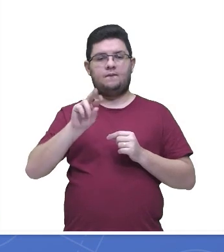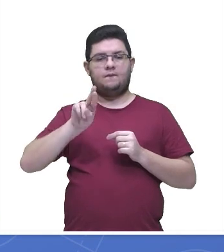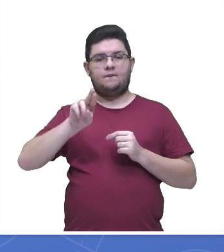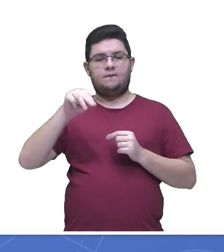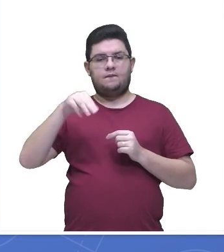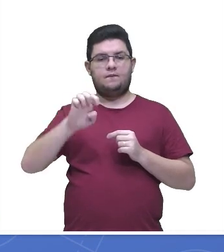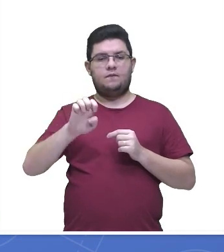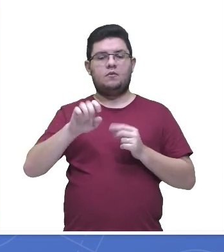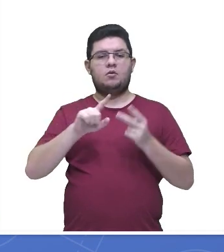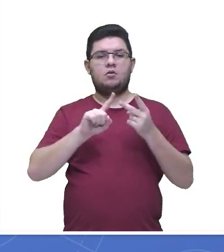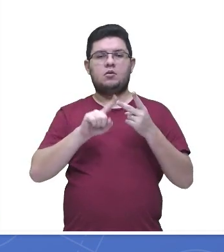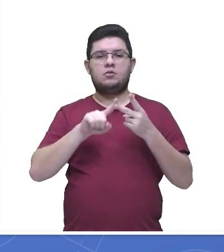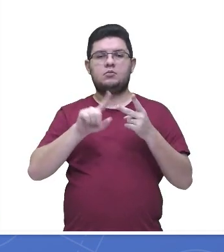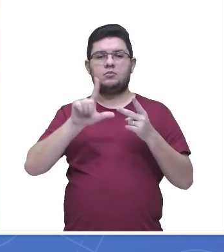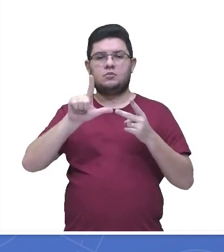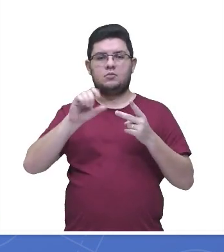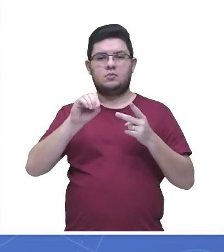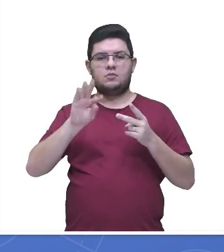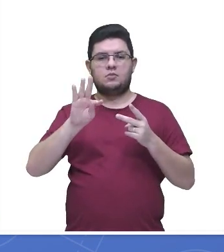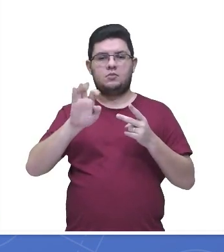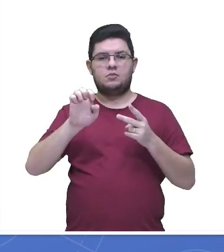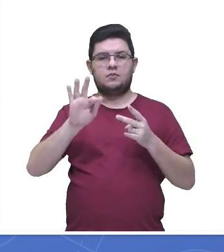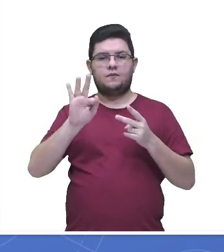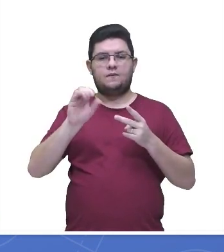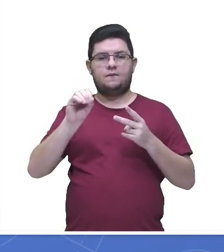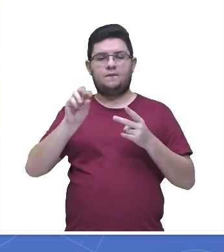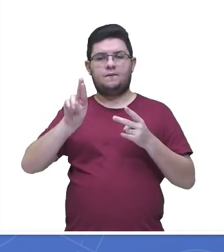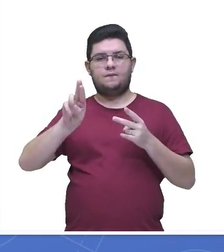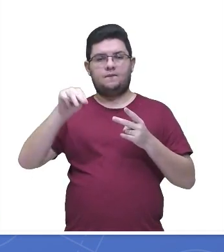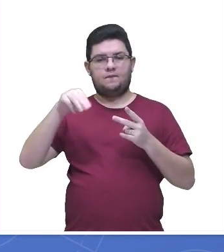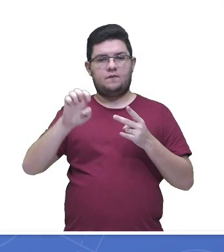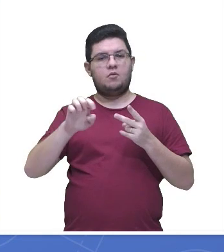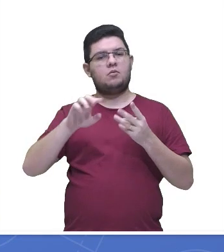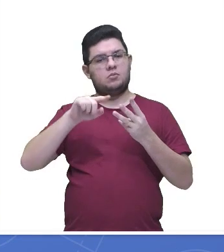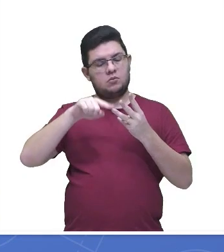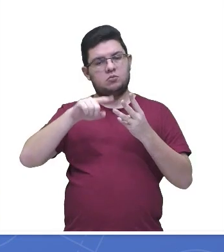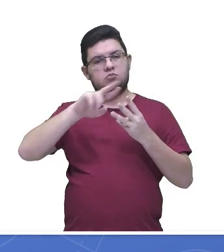Olha, parabéns, meus queridos. Continuando.